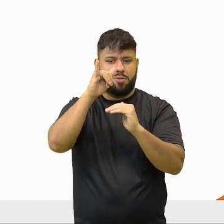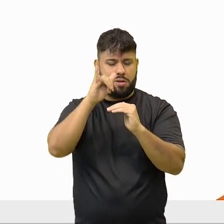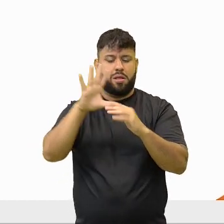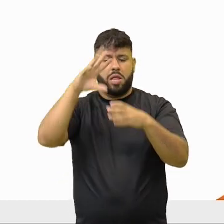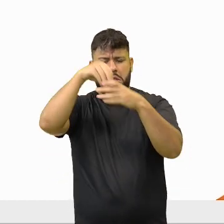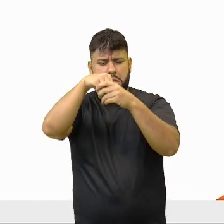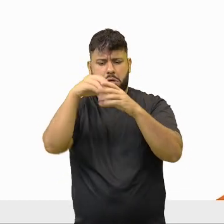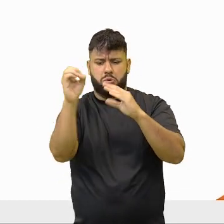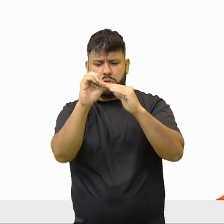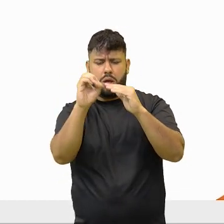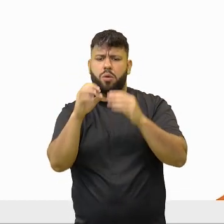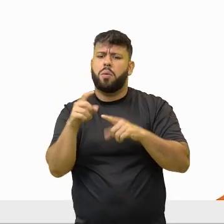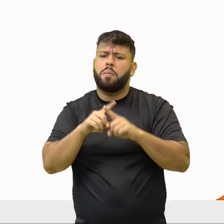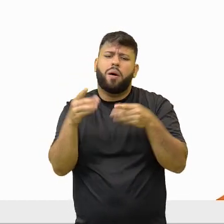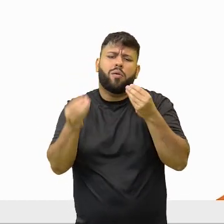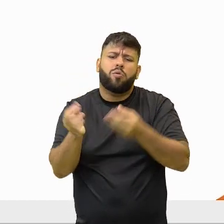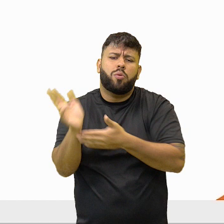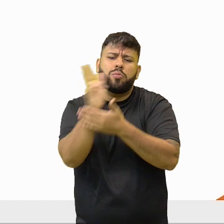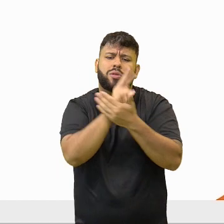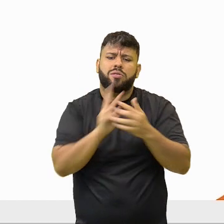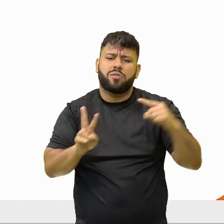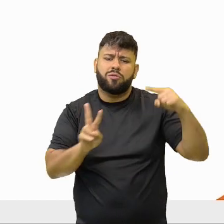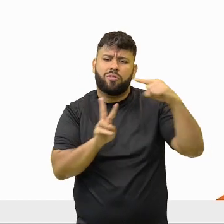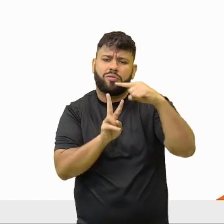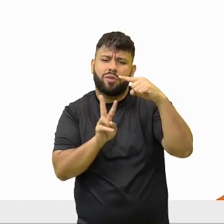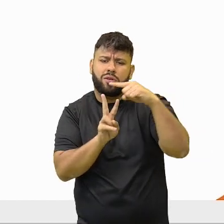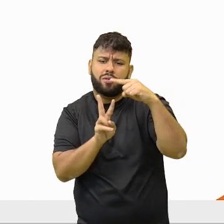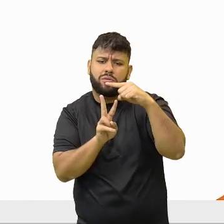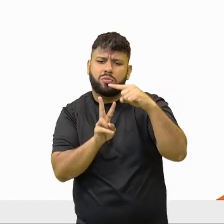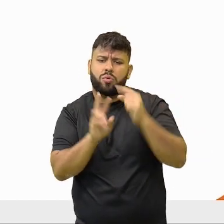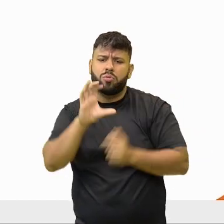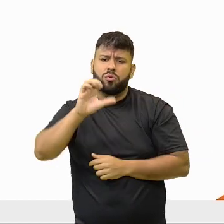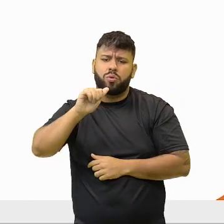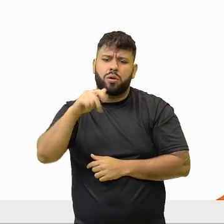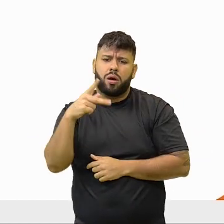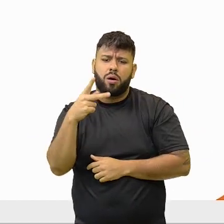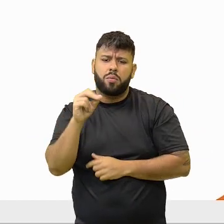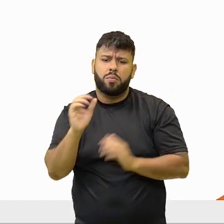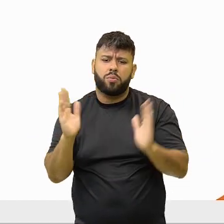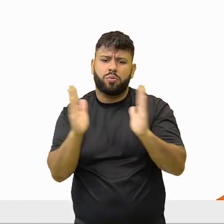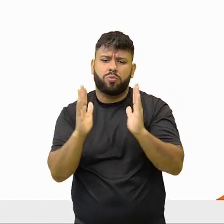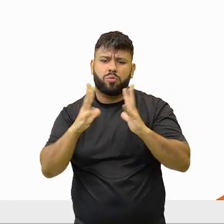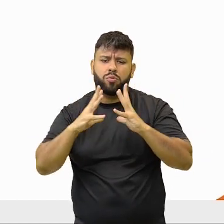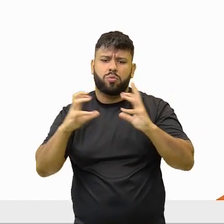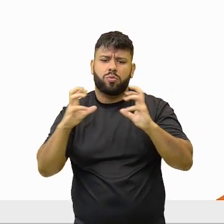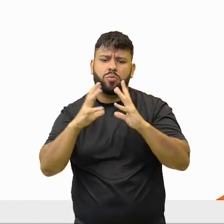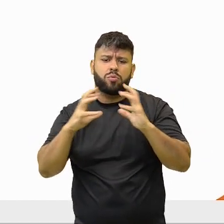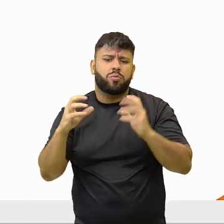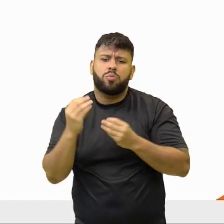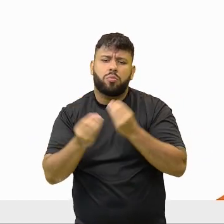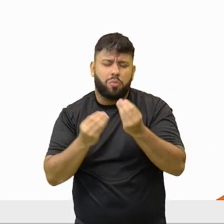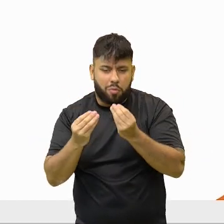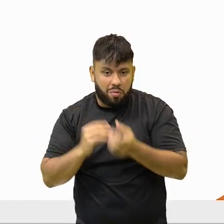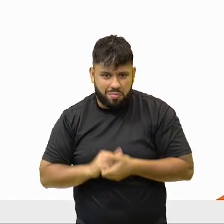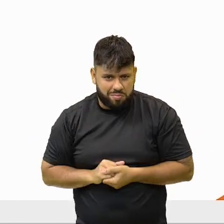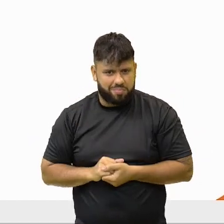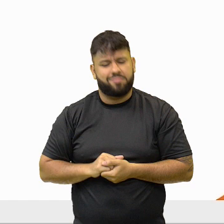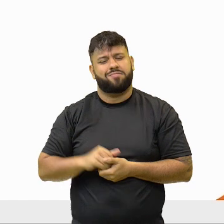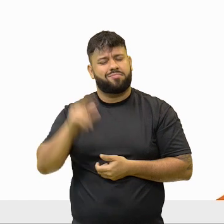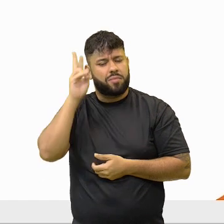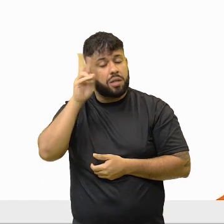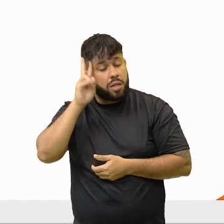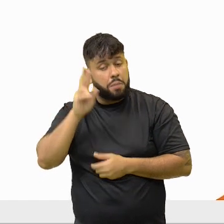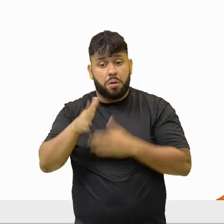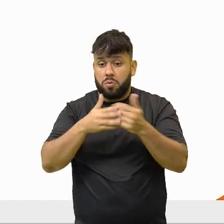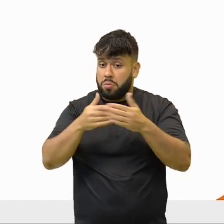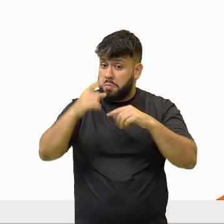mas como que fica o desenho do vetor campo elétrico associado à superfície? Aí lembra a propriedade. Qualquer que seja o condutor, você vai ter campo